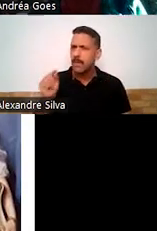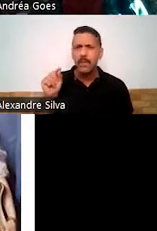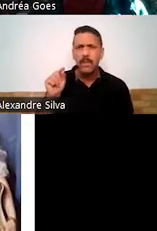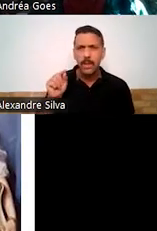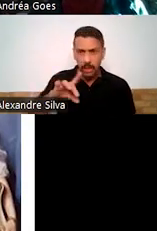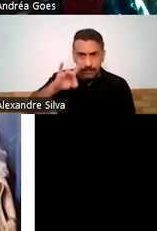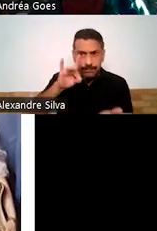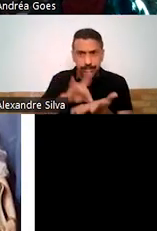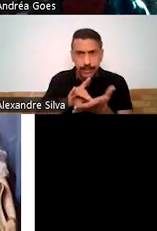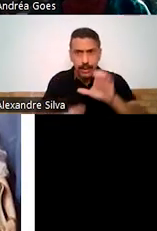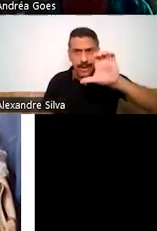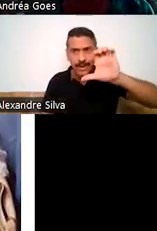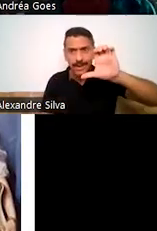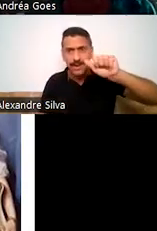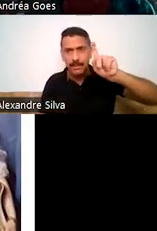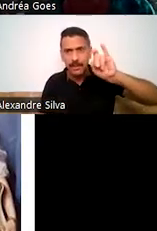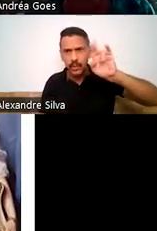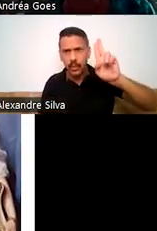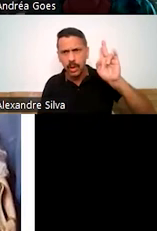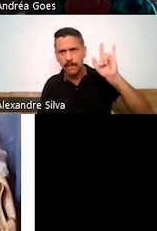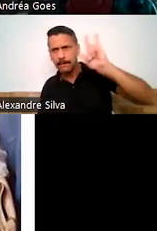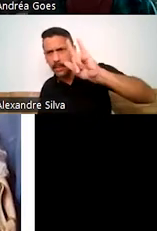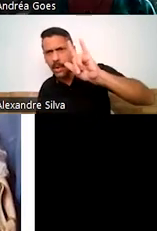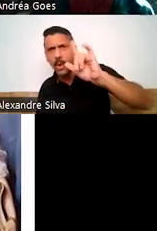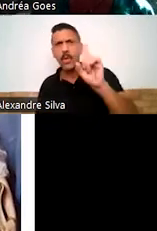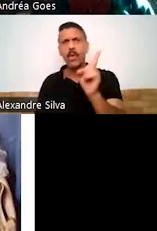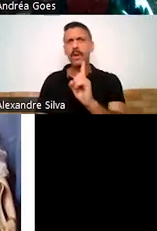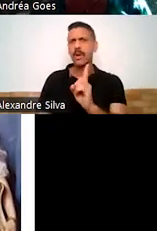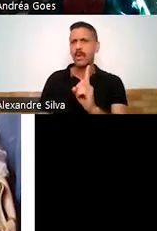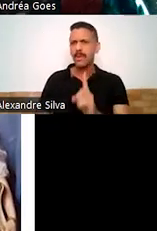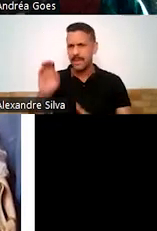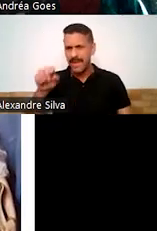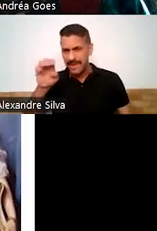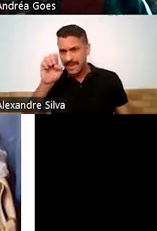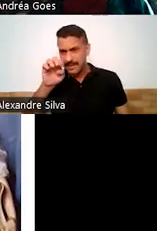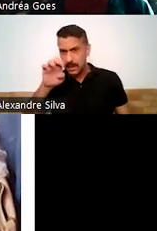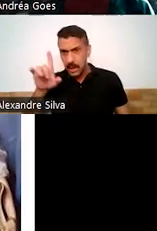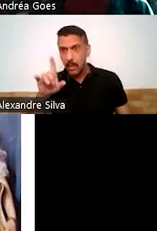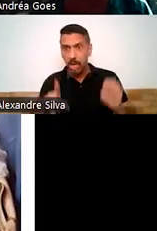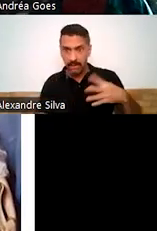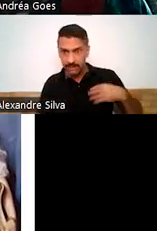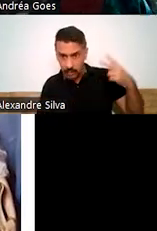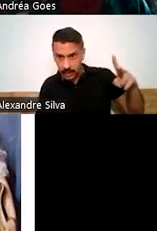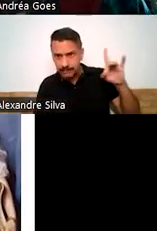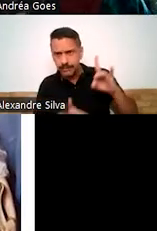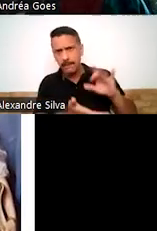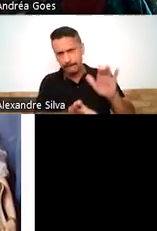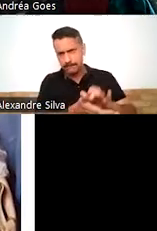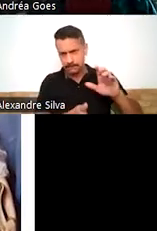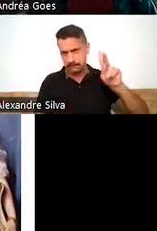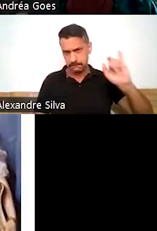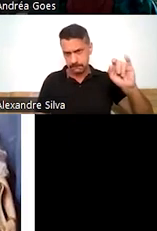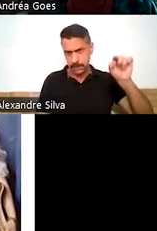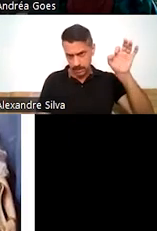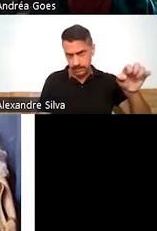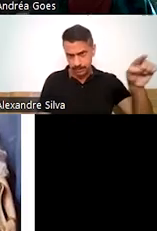Afinal, Capitu traiu ou não Bentinho? Ezequiel é filho de Bentinho, como deveria ser por ele ser o pai